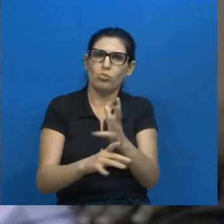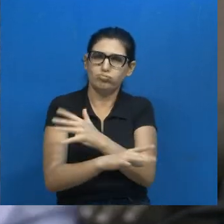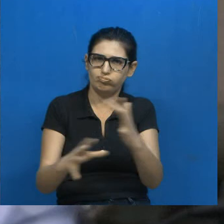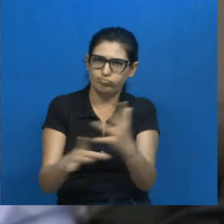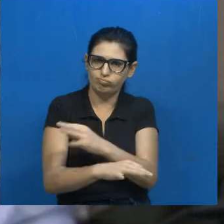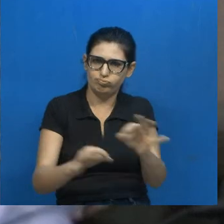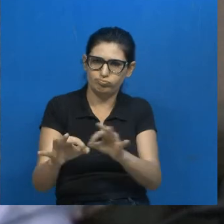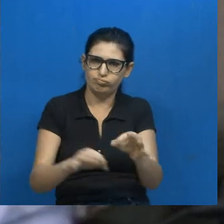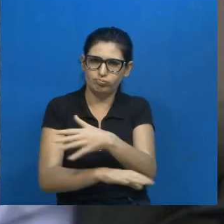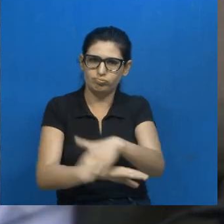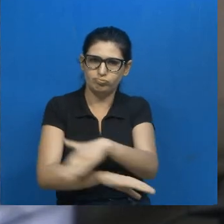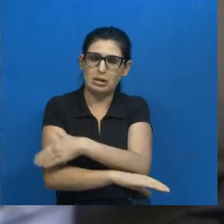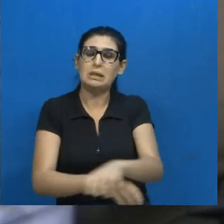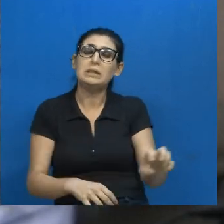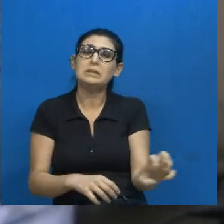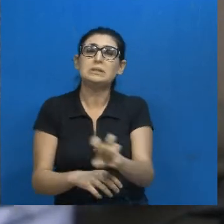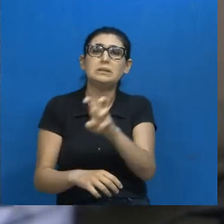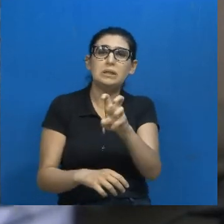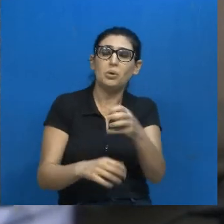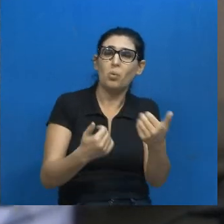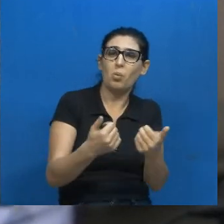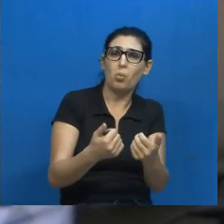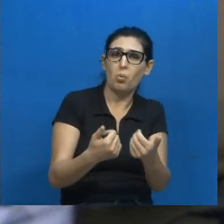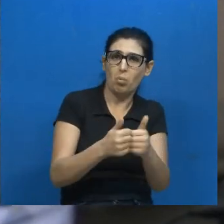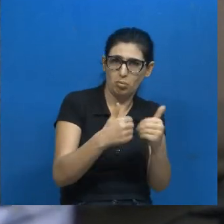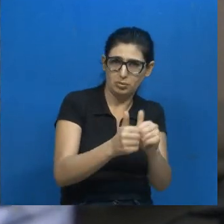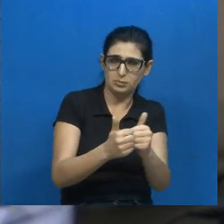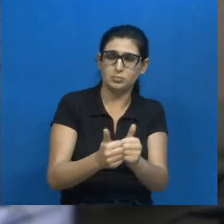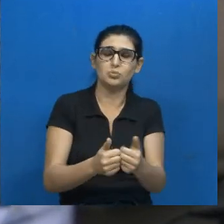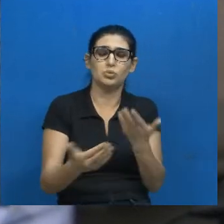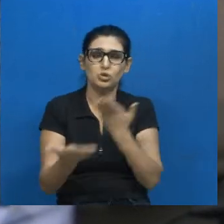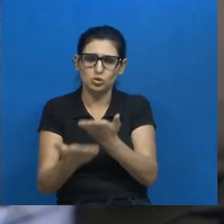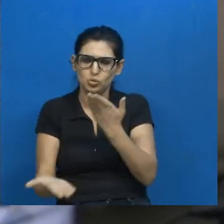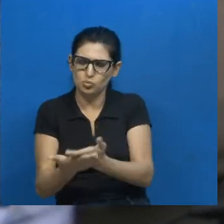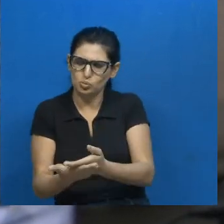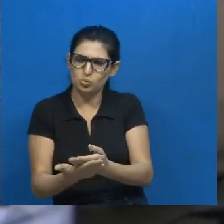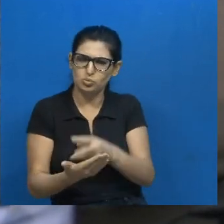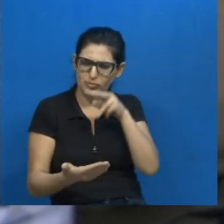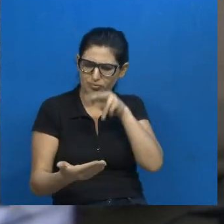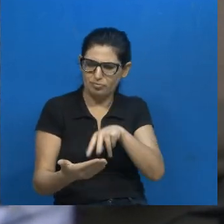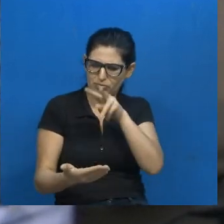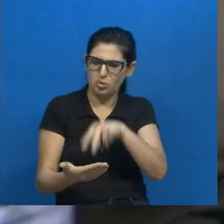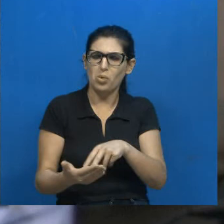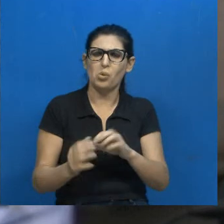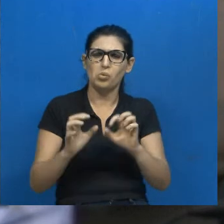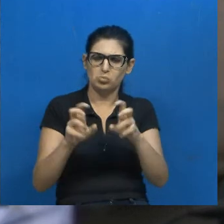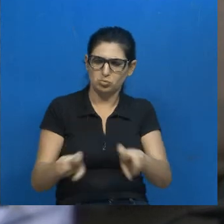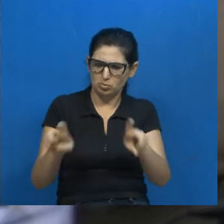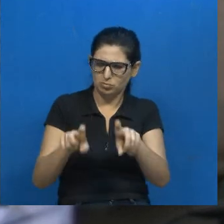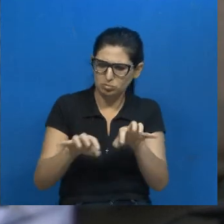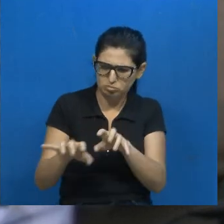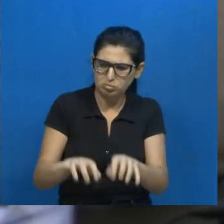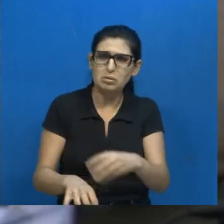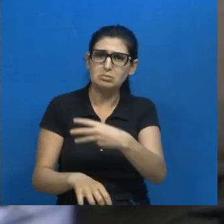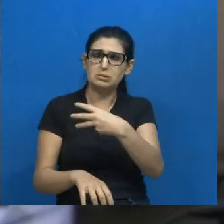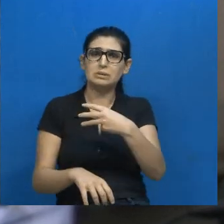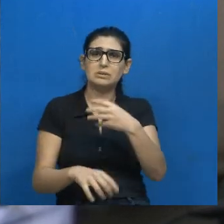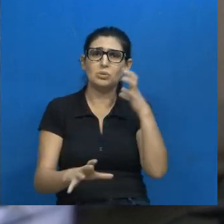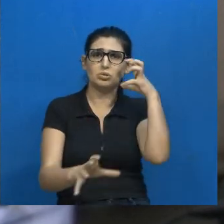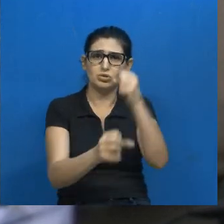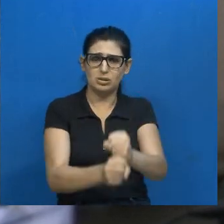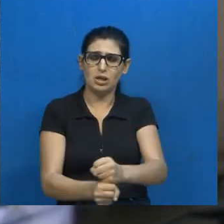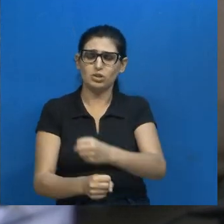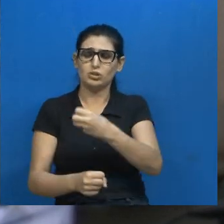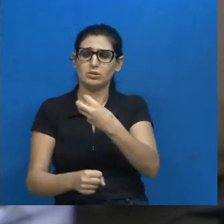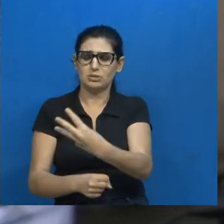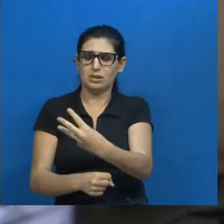que inicialmente fizeram parte do estudo, que na verdade foram detectados dentro do banco de dados, são os mesmos 32 carros que tem. Eu